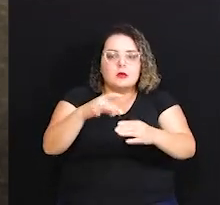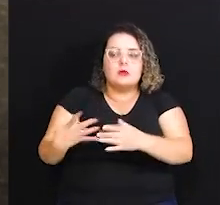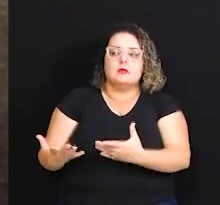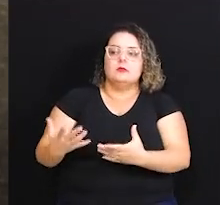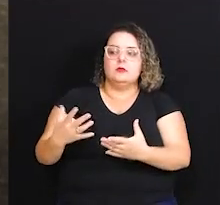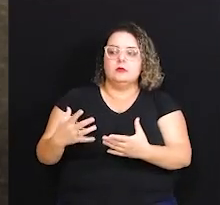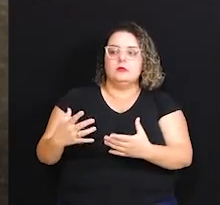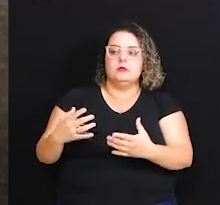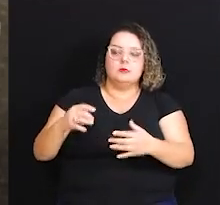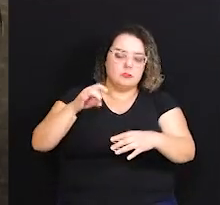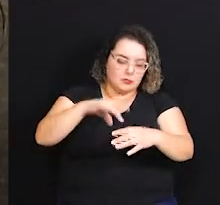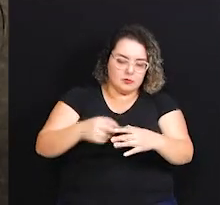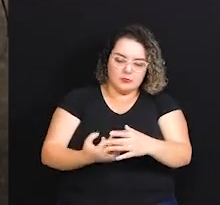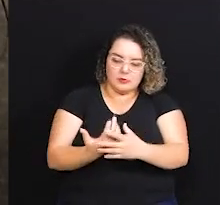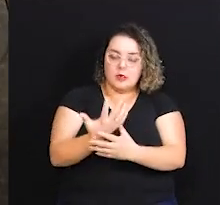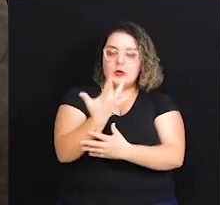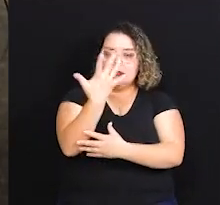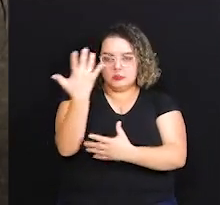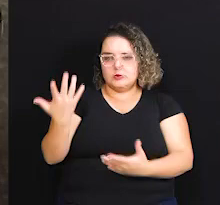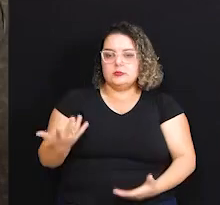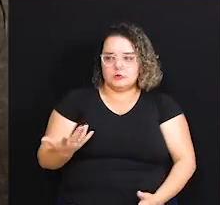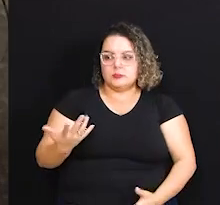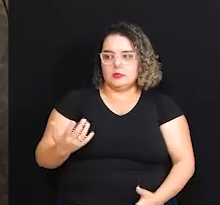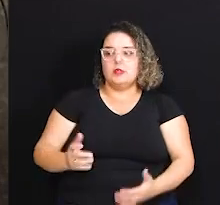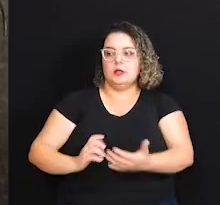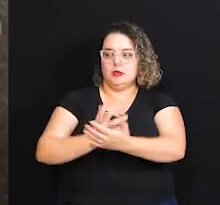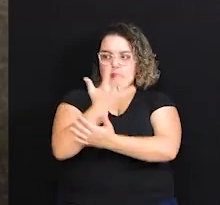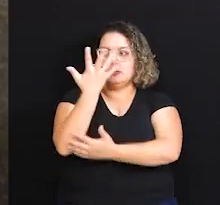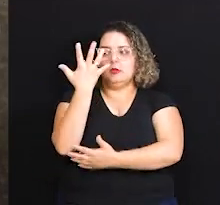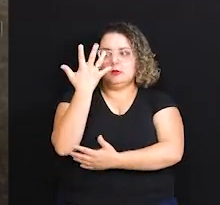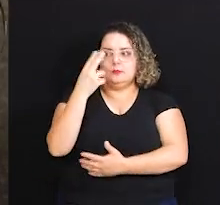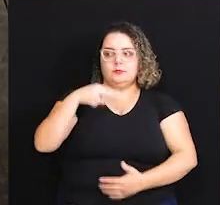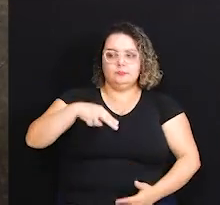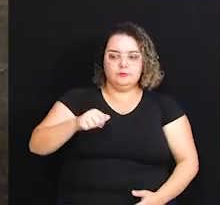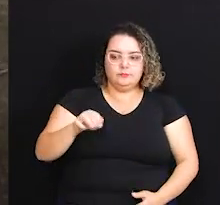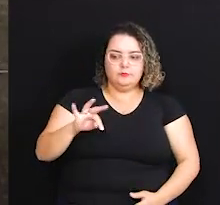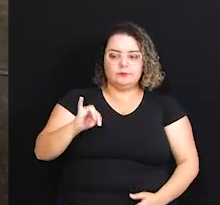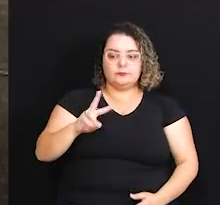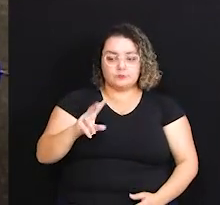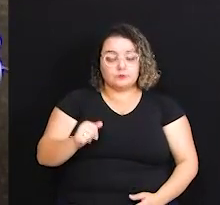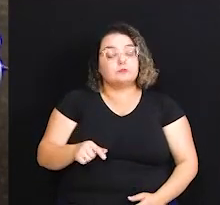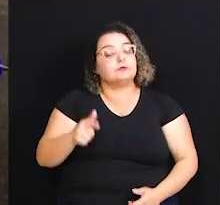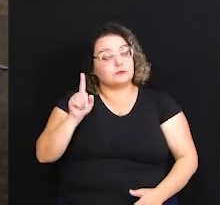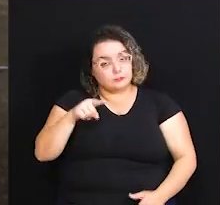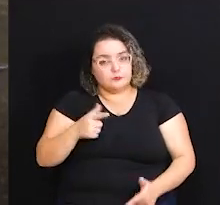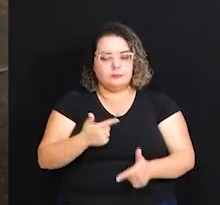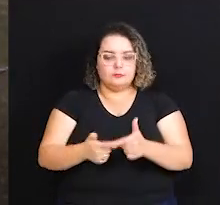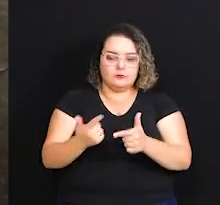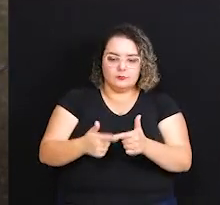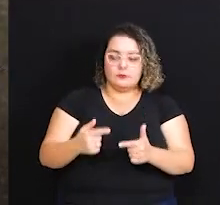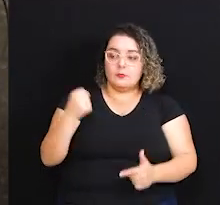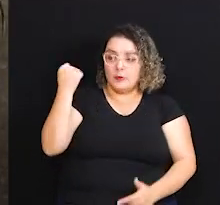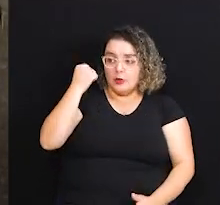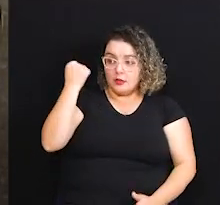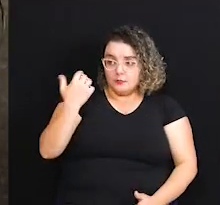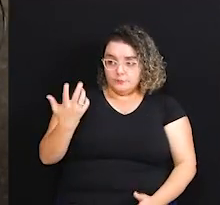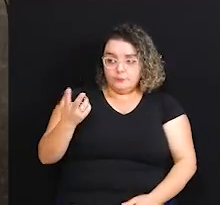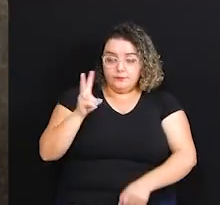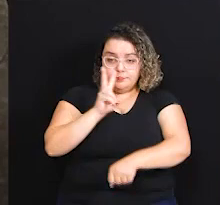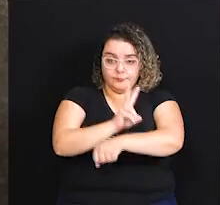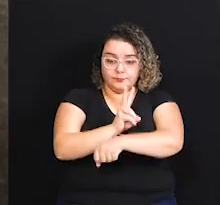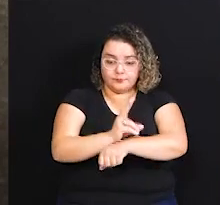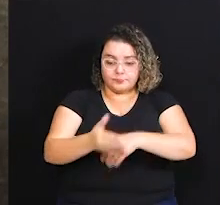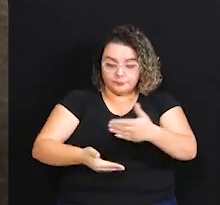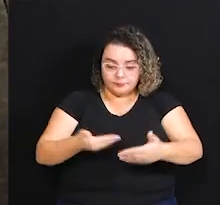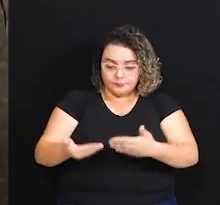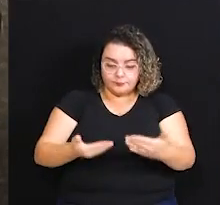vingam e nascem. A presença de árvores nativas é um problema. Outro problema muito grave para a conservação do